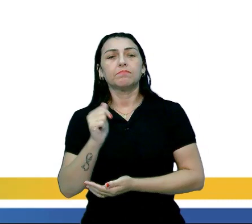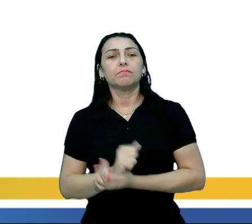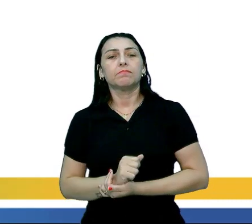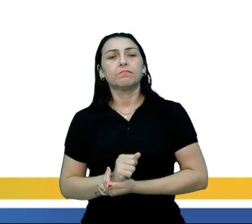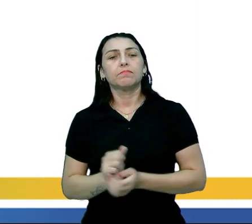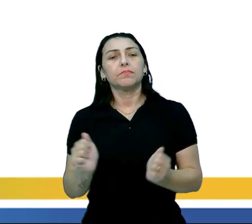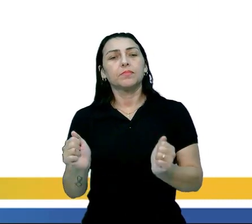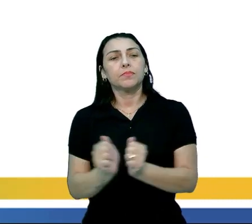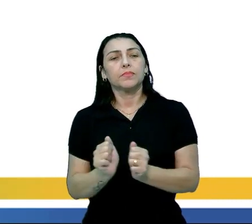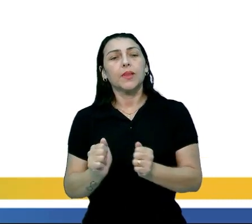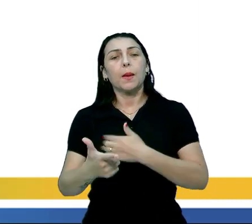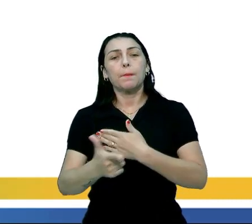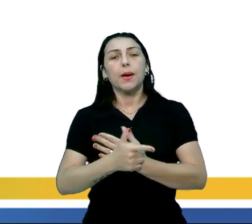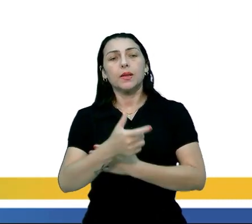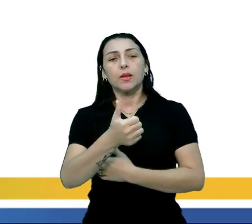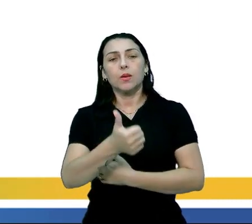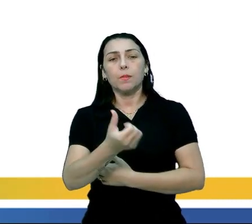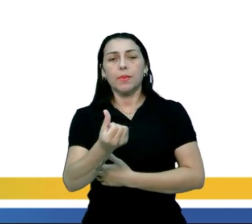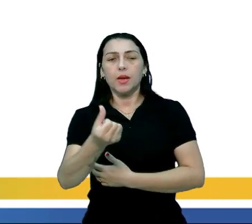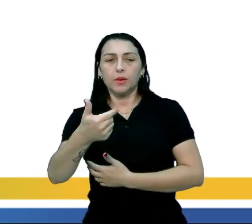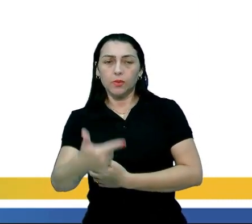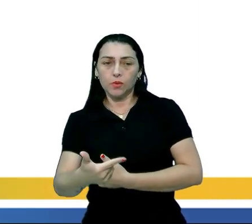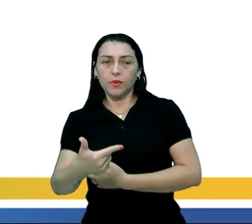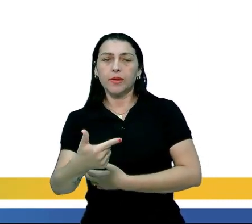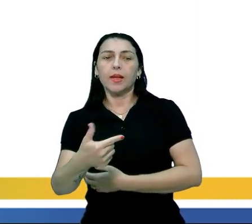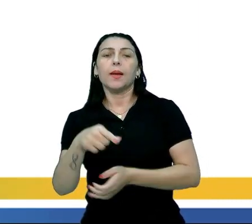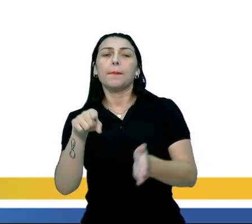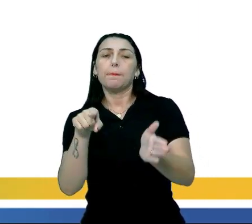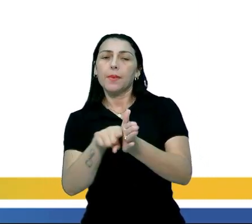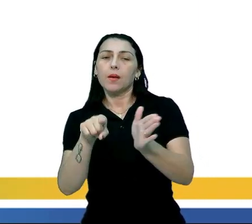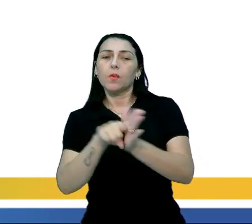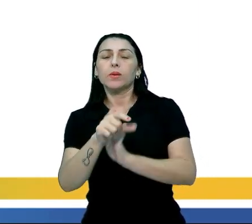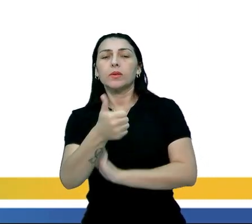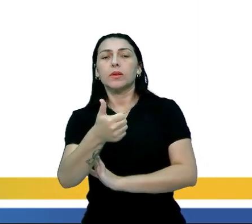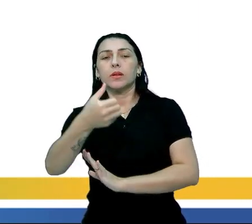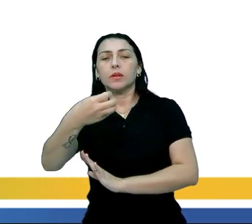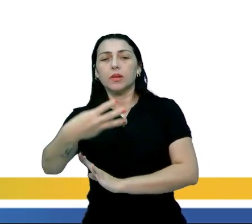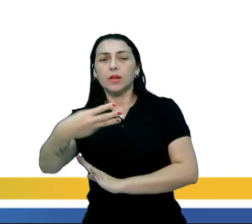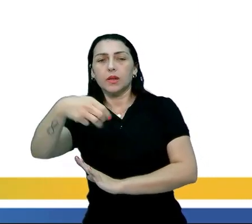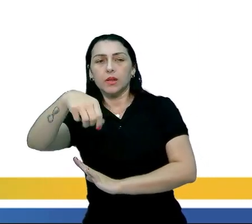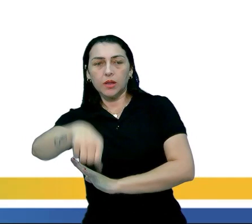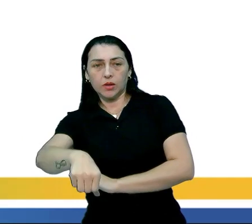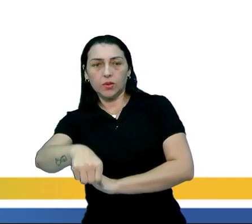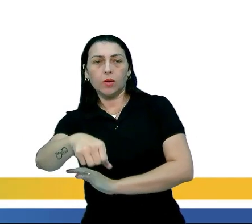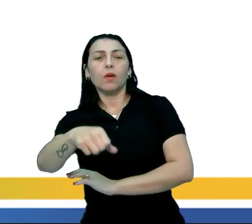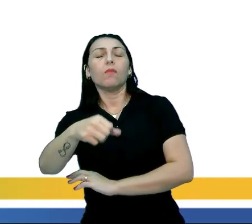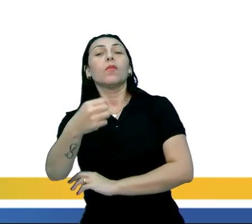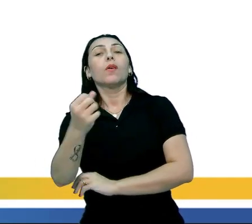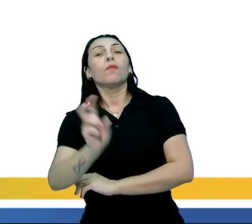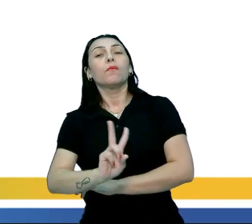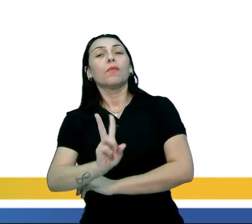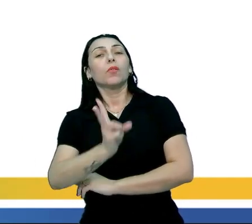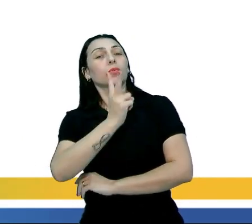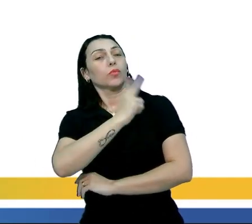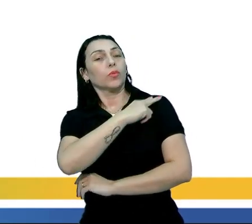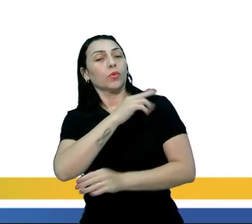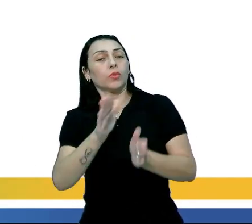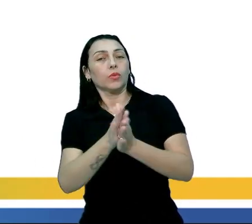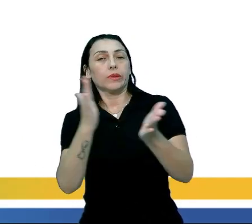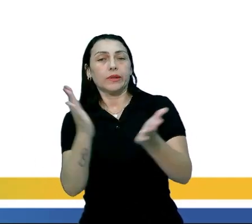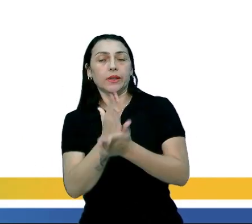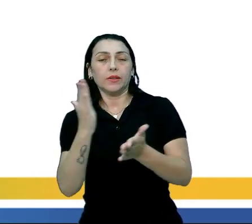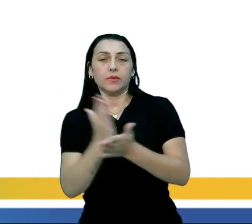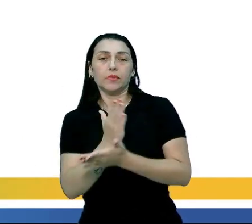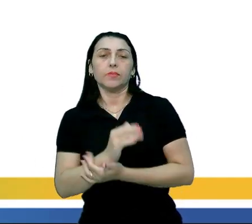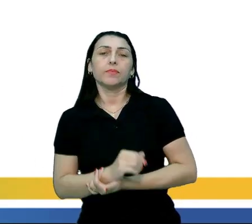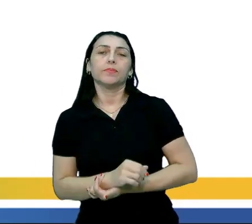segue o jogo. Aí a gente vai continuar com o volume 2, vamos para a página 162, a questão agora é a 139,